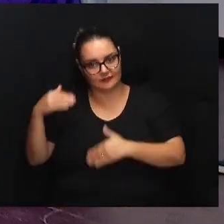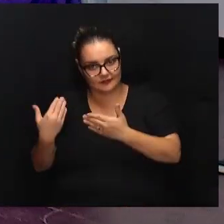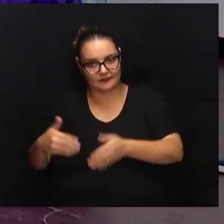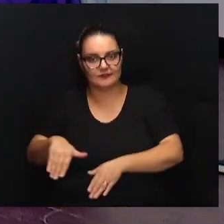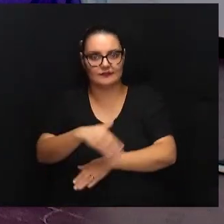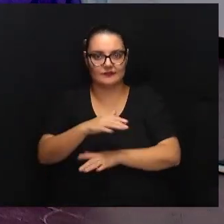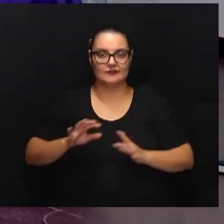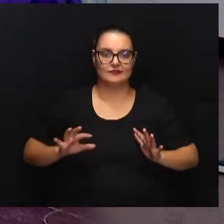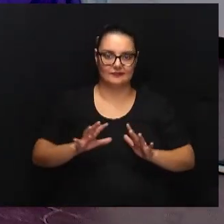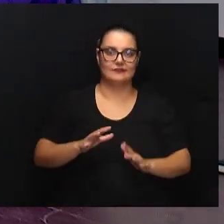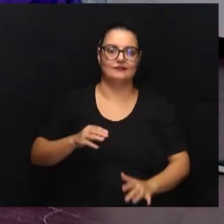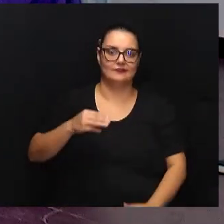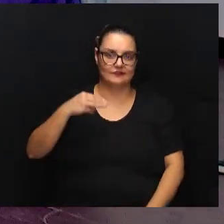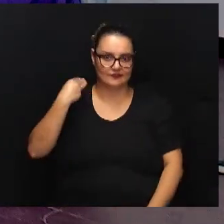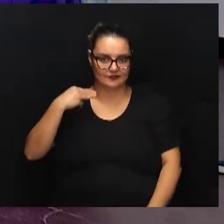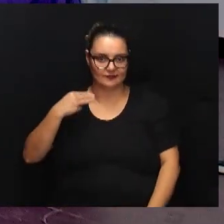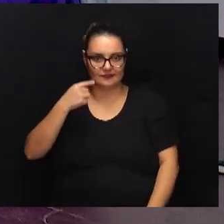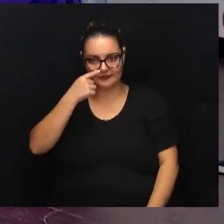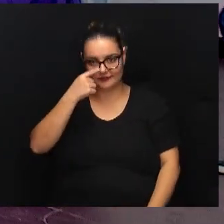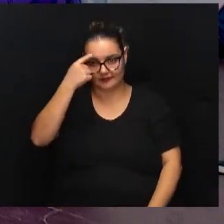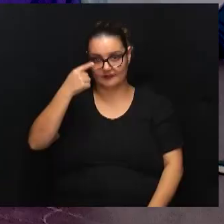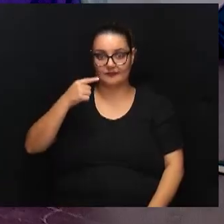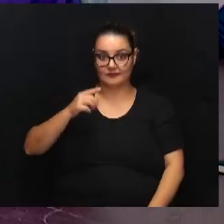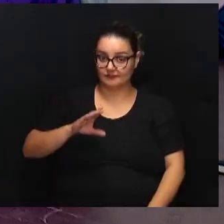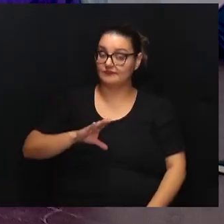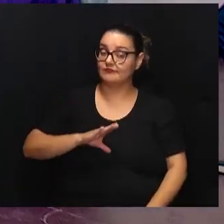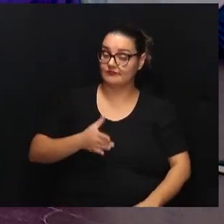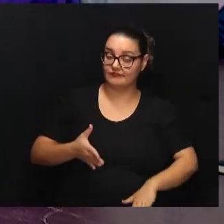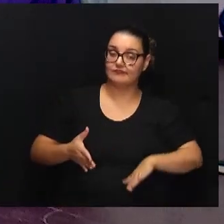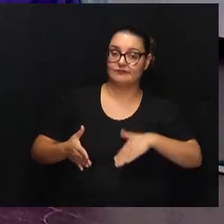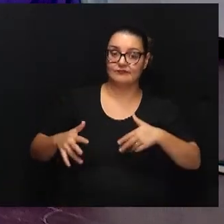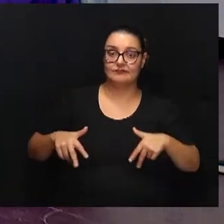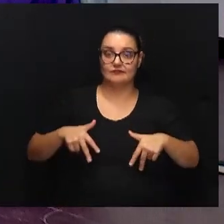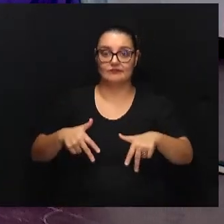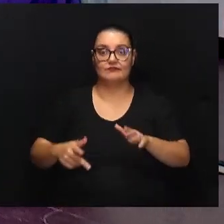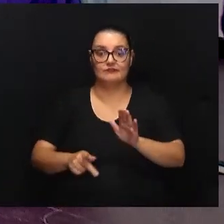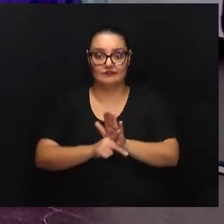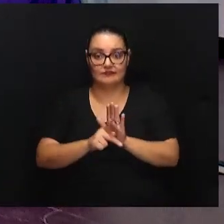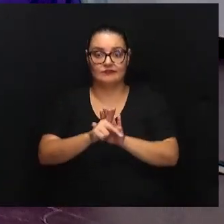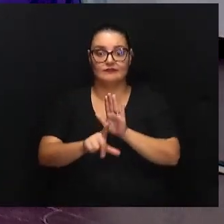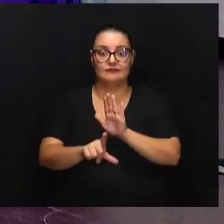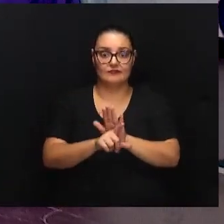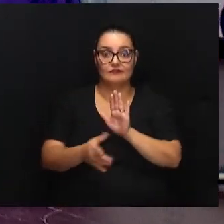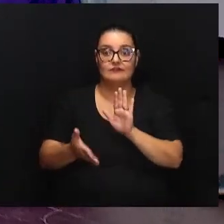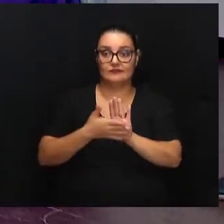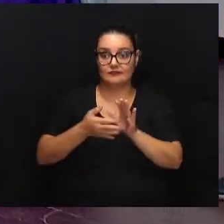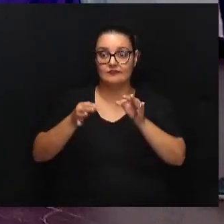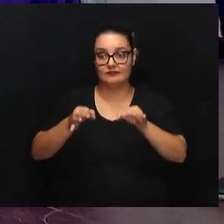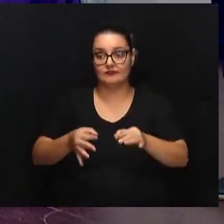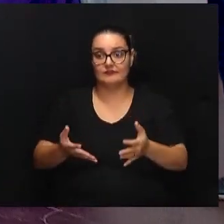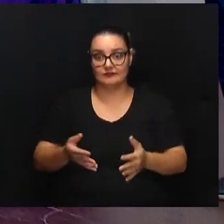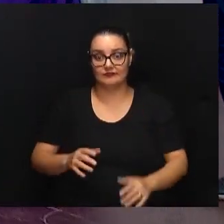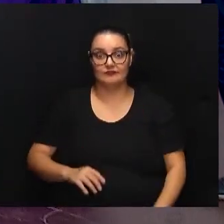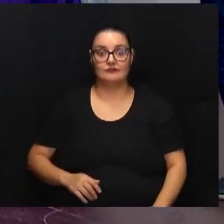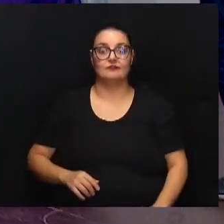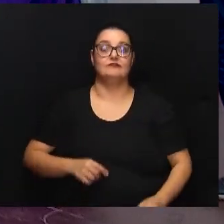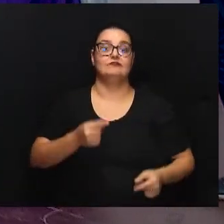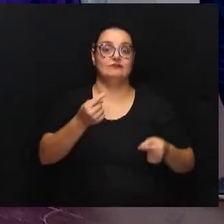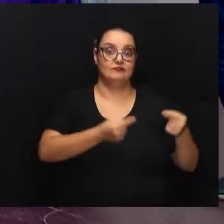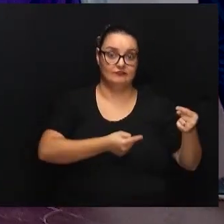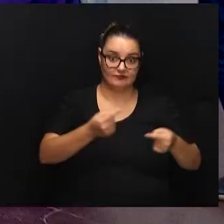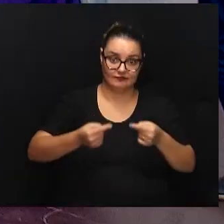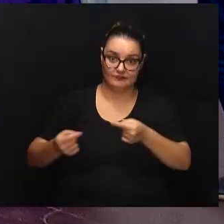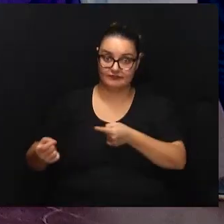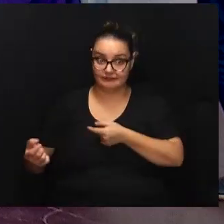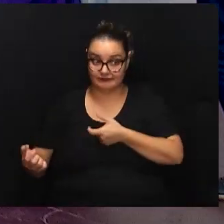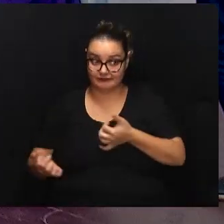que estão presentes nas ruas, porque Mariana e Paola tiveram muita coragem de propor esse projeto, certamente, né, um